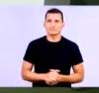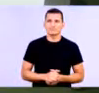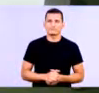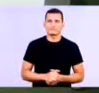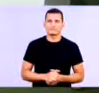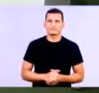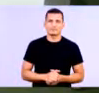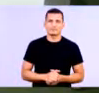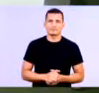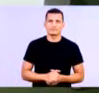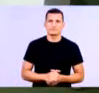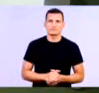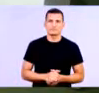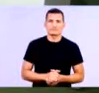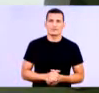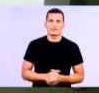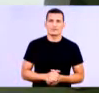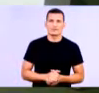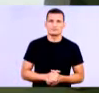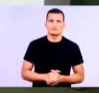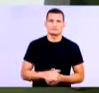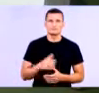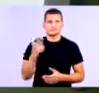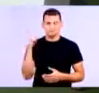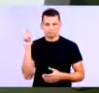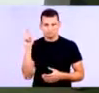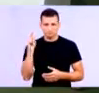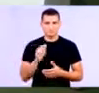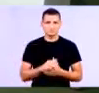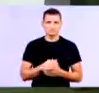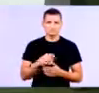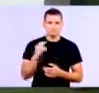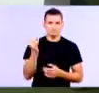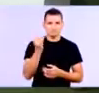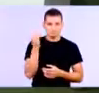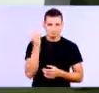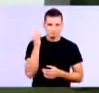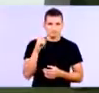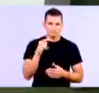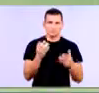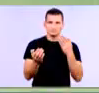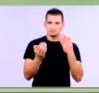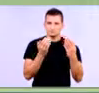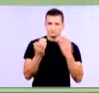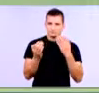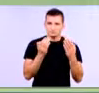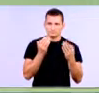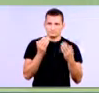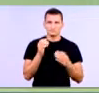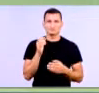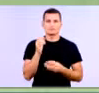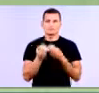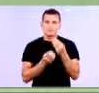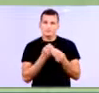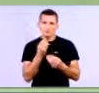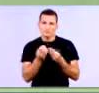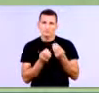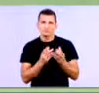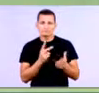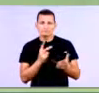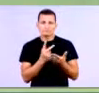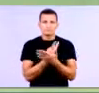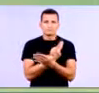né, que deve ser visualizado para que ela se torne funcional é analisar o impacto dos incidentes de